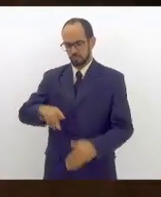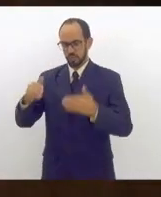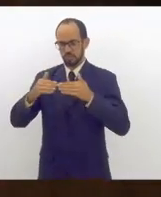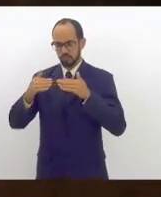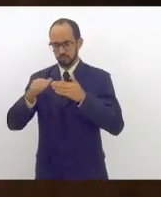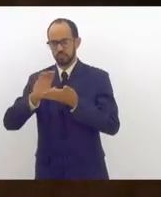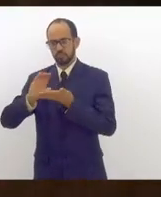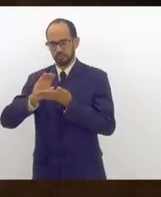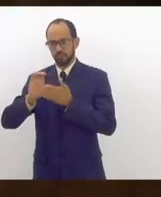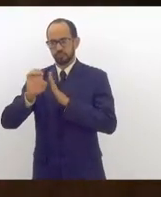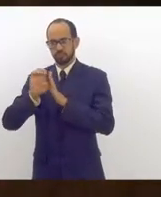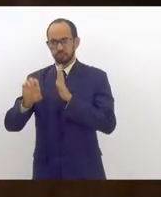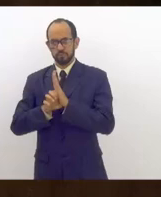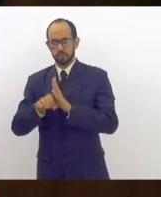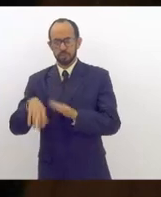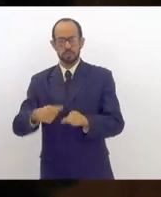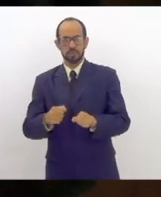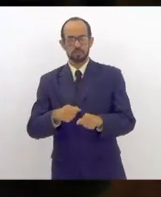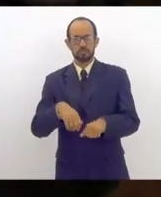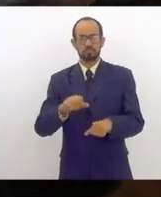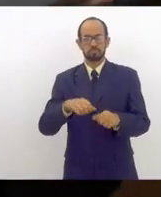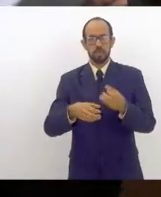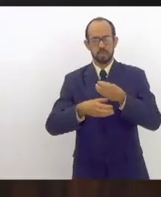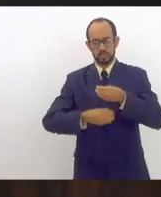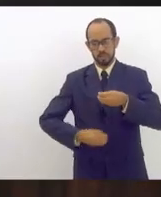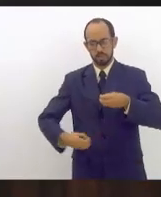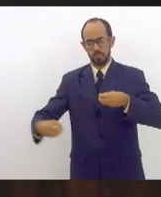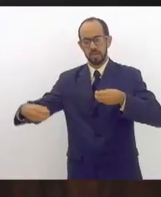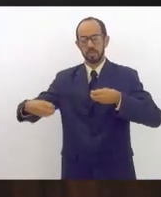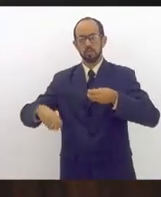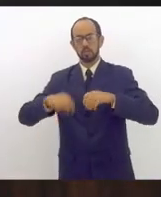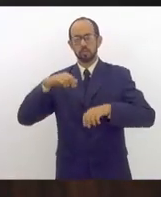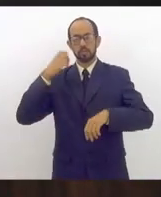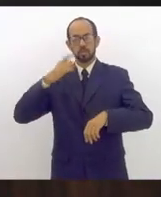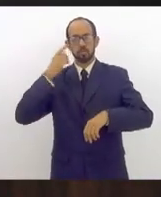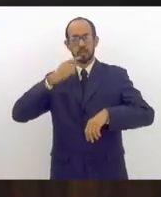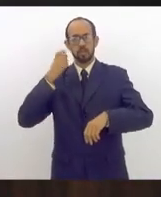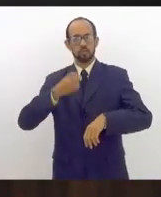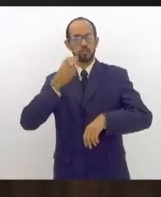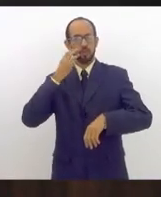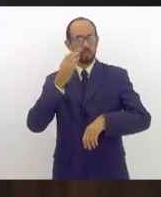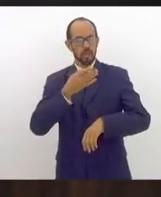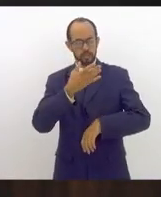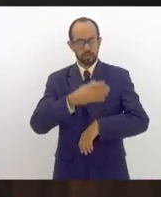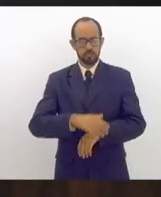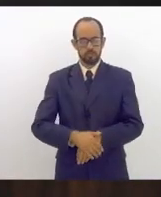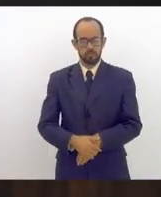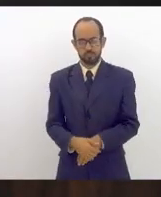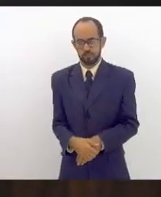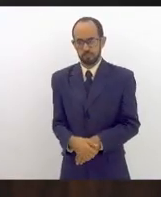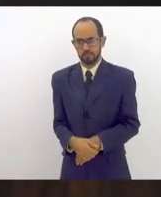constitucionalidade com emendas. Pela Comissão de Saneamento Ambiental, deputado Baldé Carneiro.